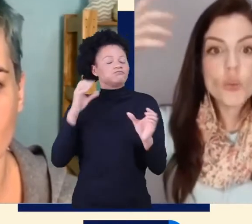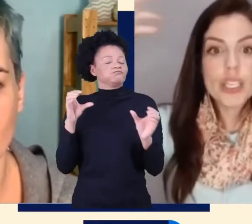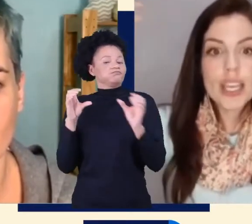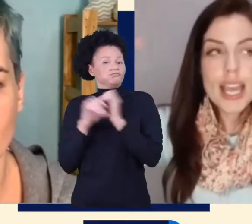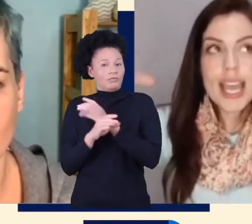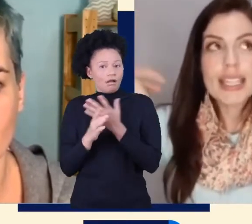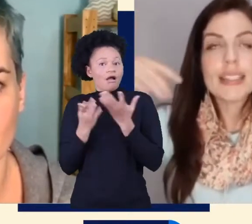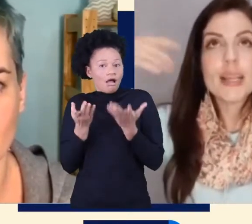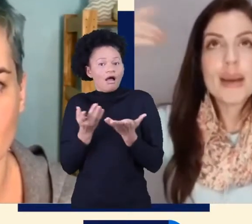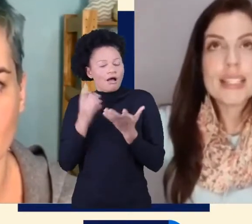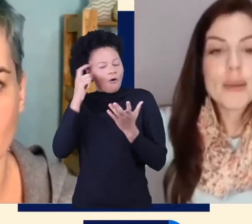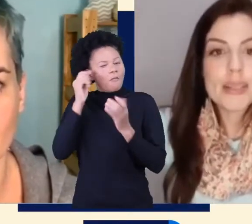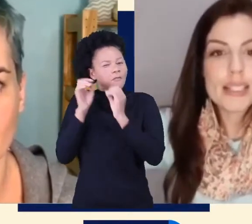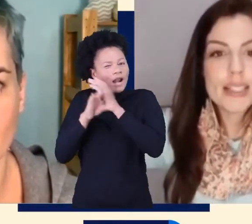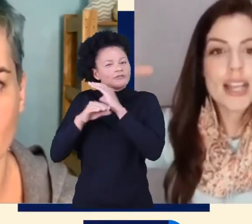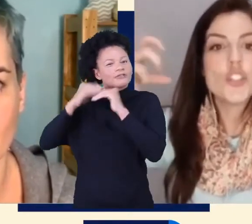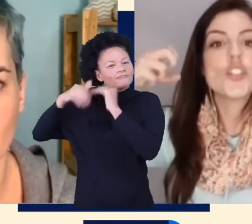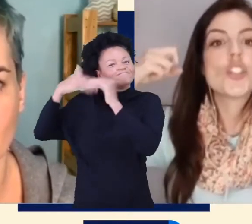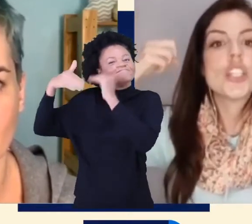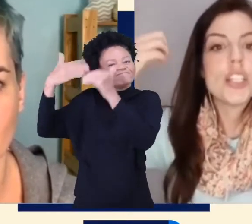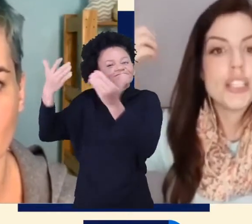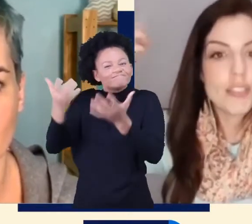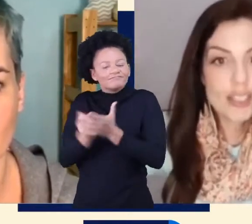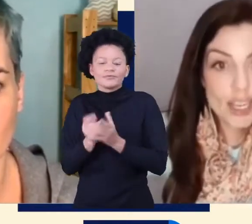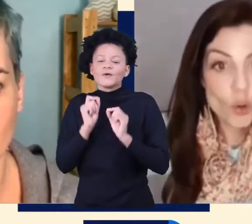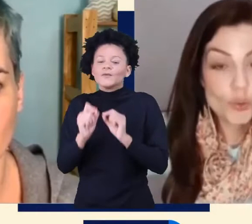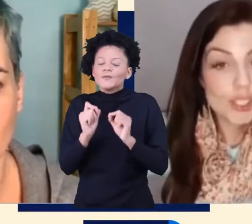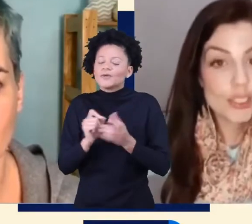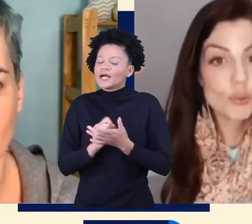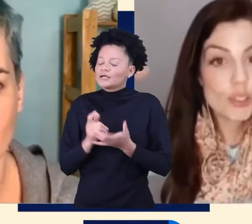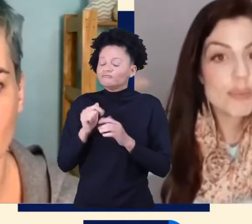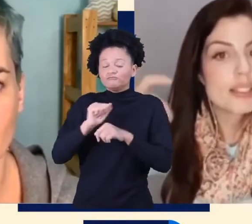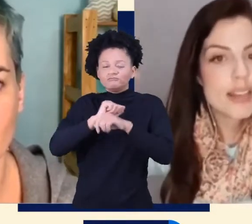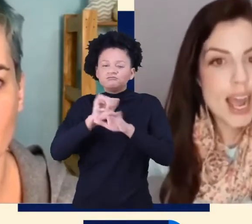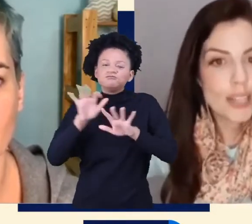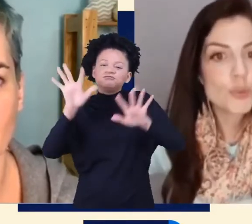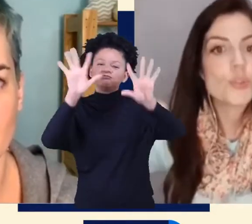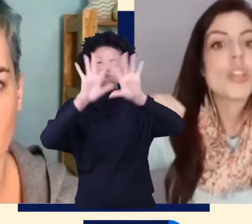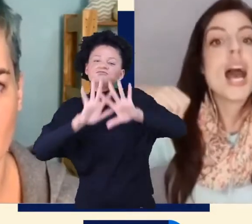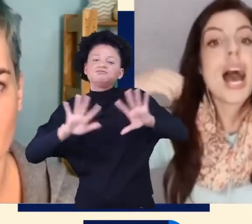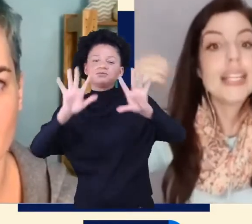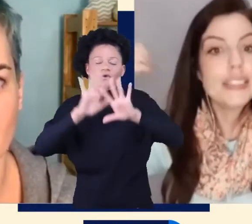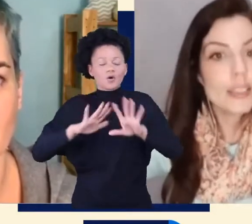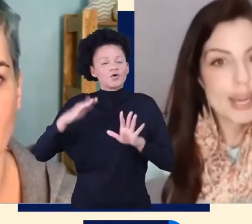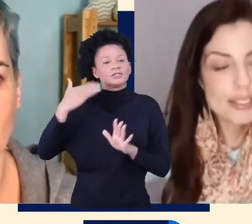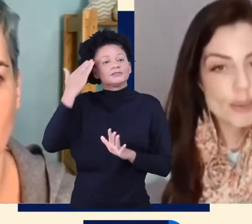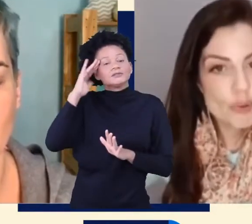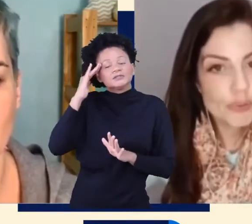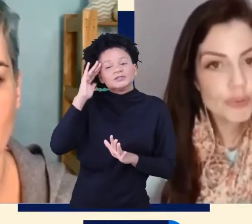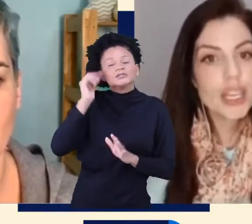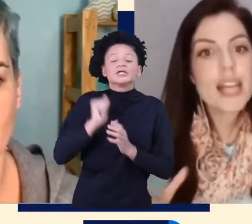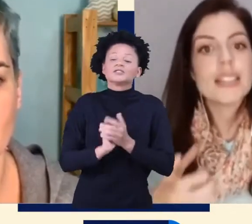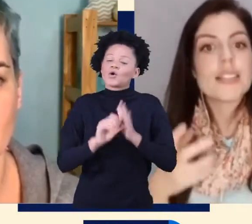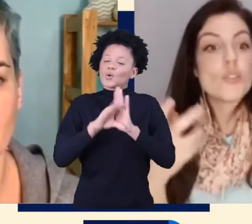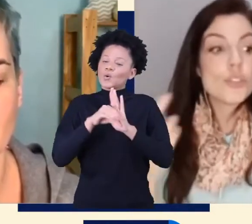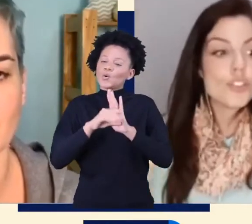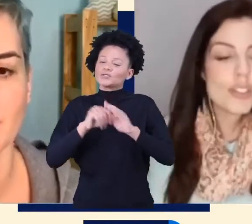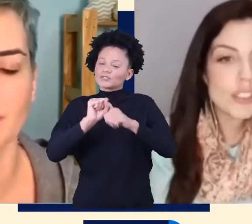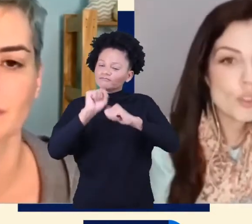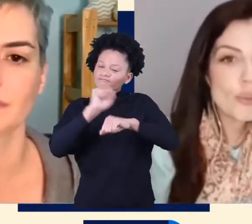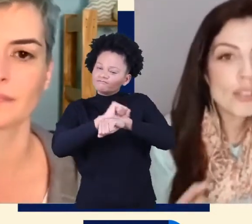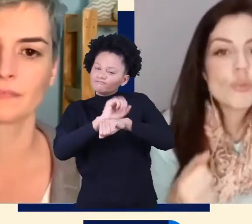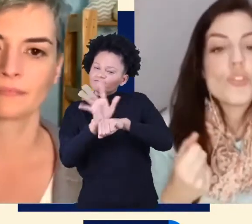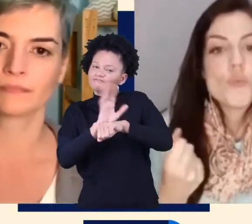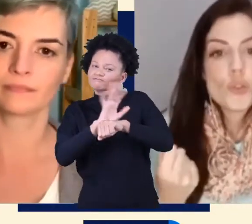faz com que ela tenha mais capacidade de entender conceitos abstratos, ainda mais se aprofundar nas questões